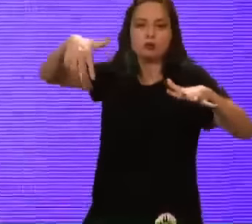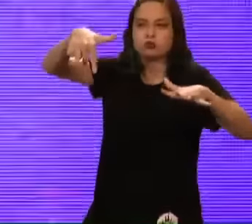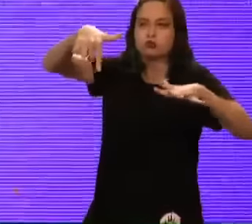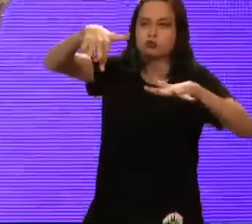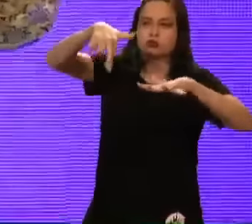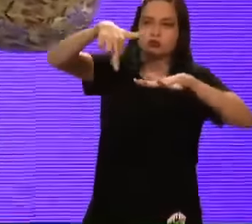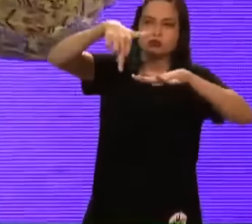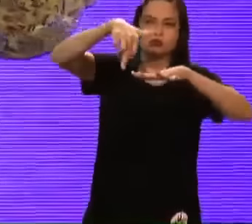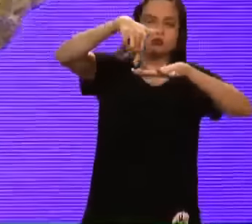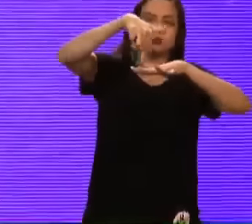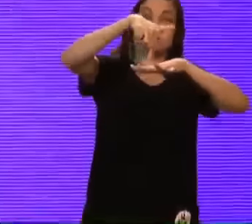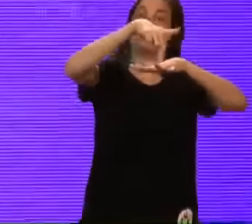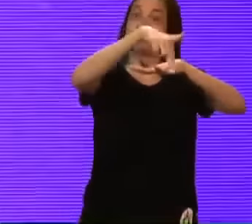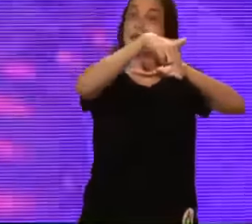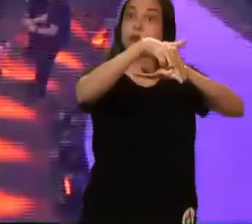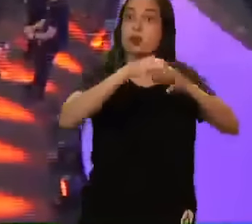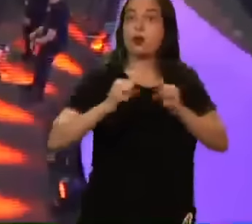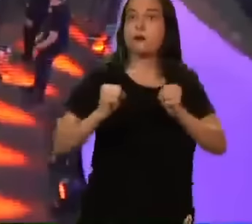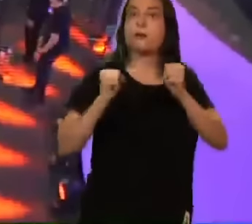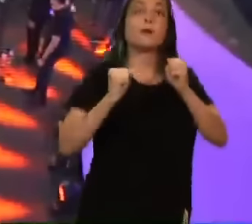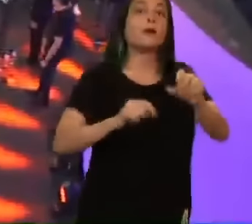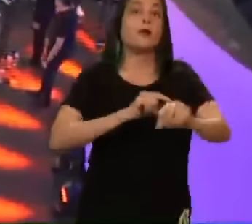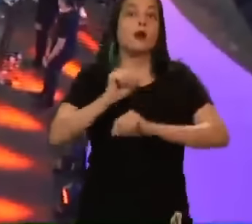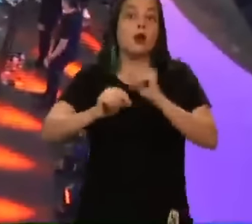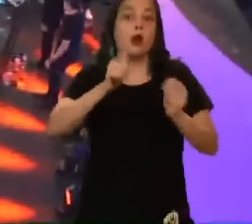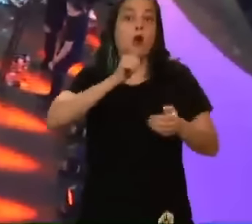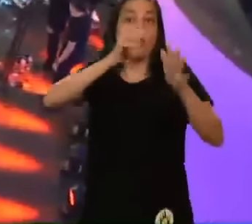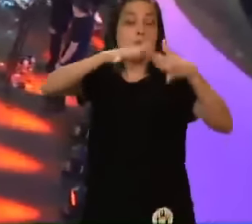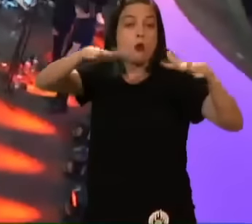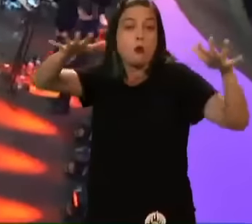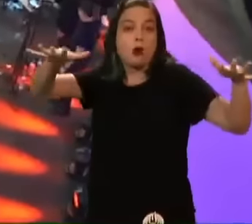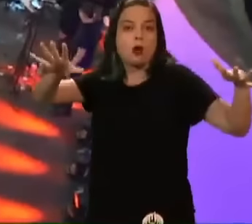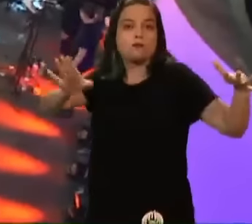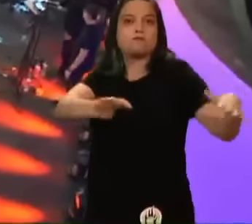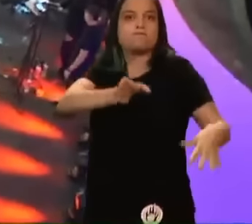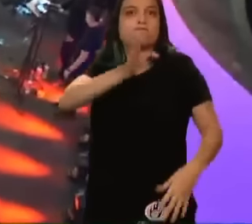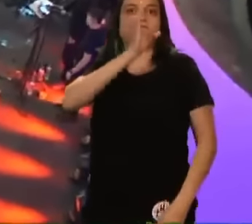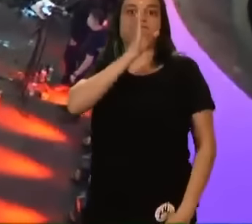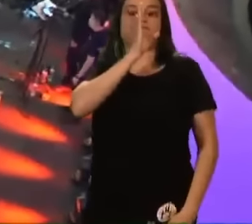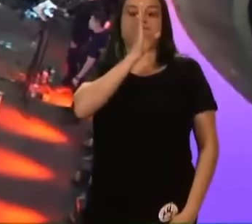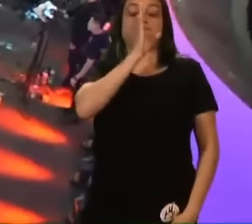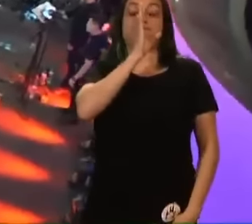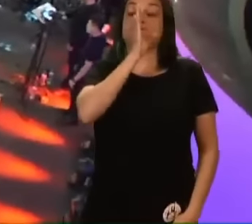Quem é ele que pode fazer o mar?